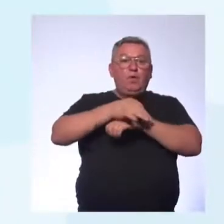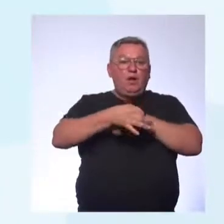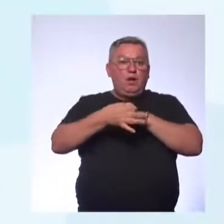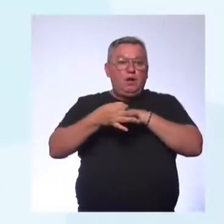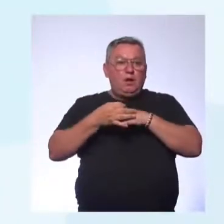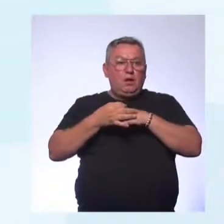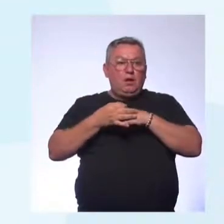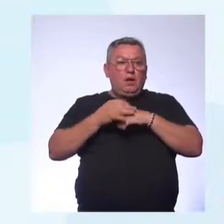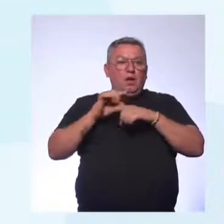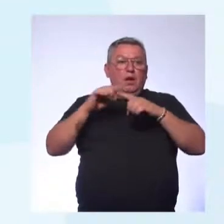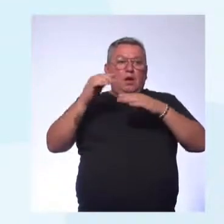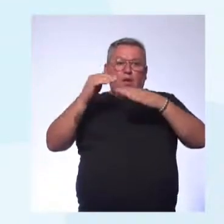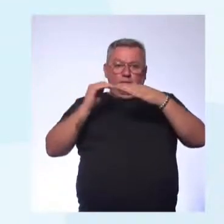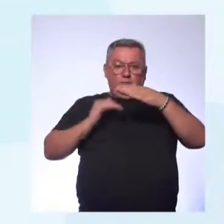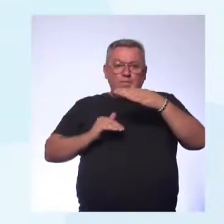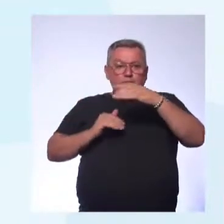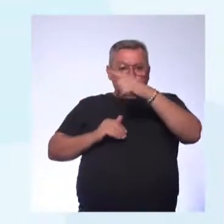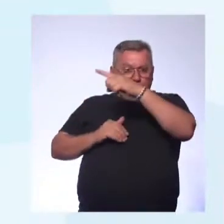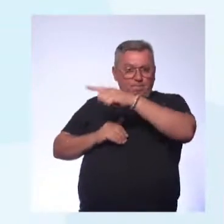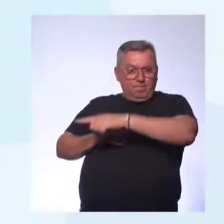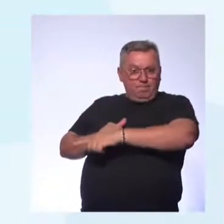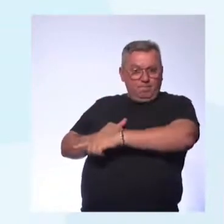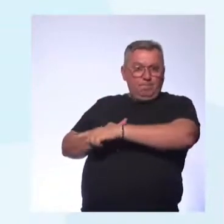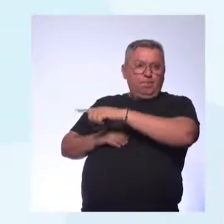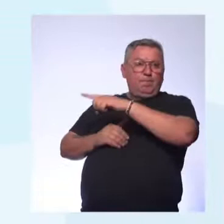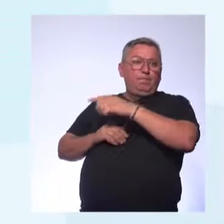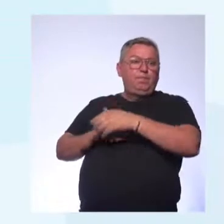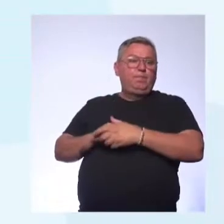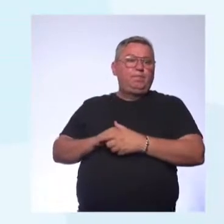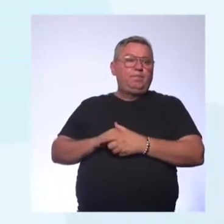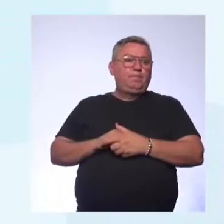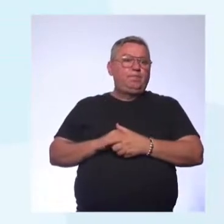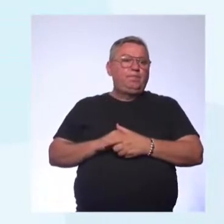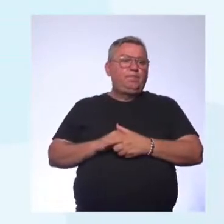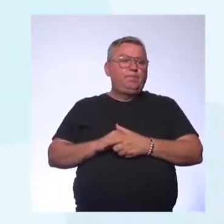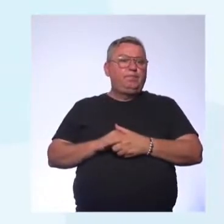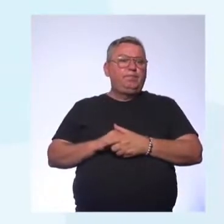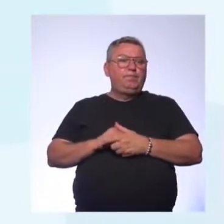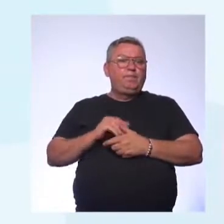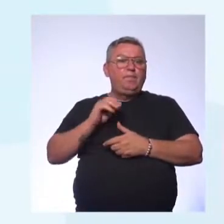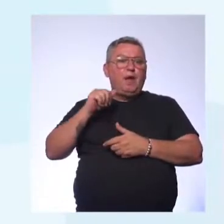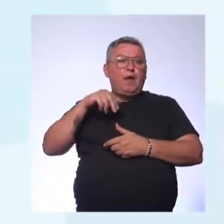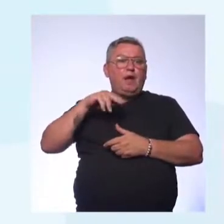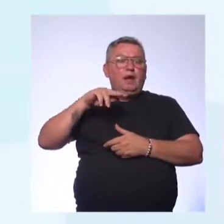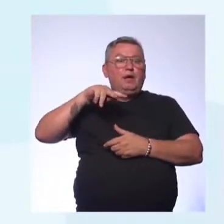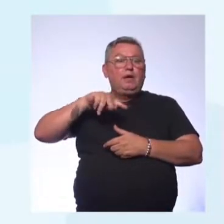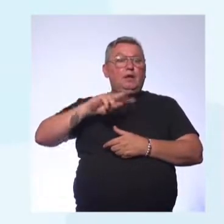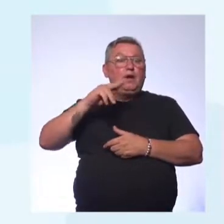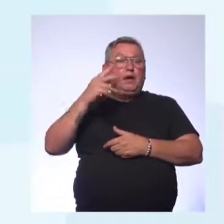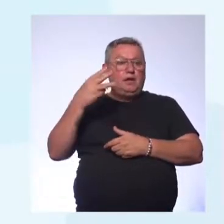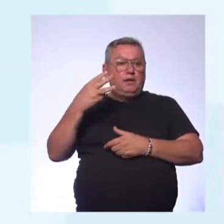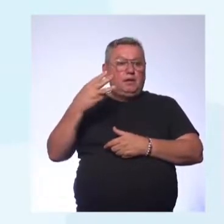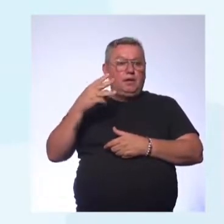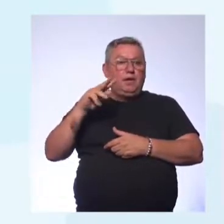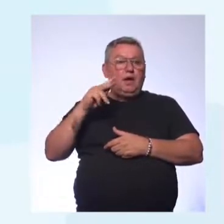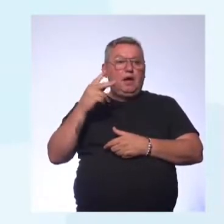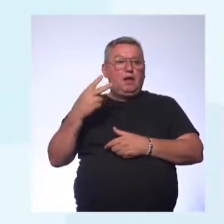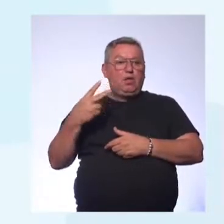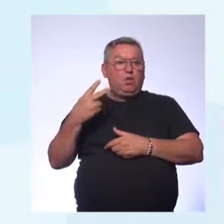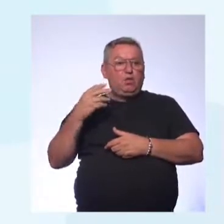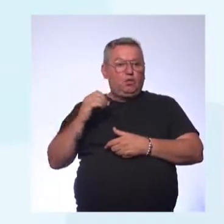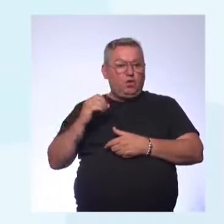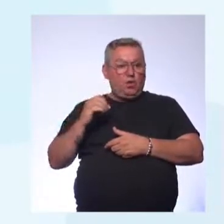moléculas das seguintes substâncias moleculares abaixo Aí temos amônia nh3 a